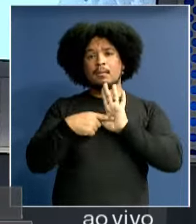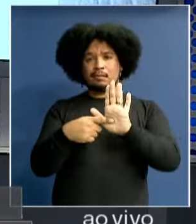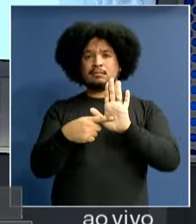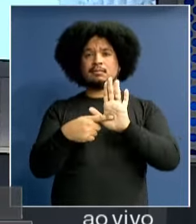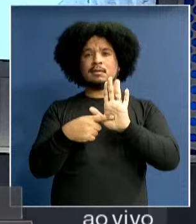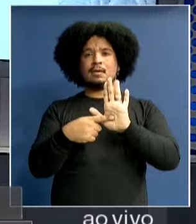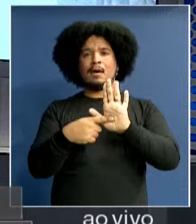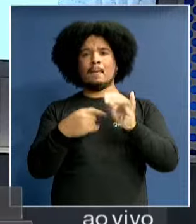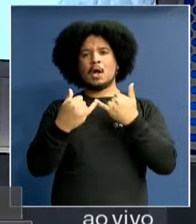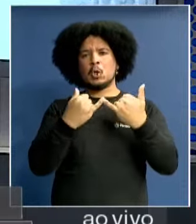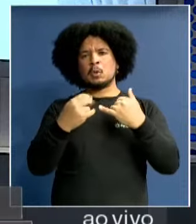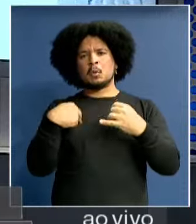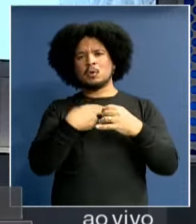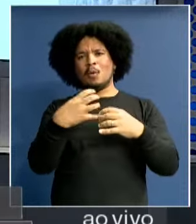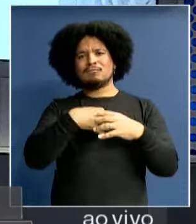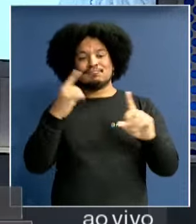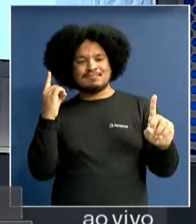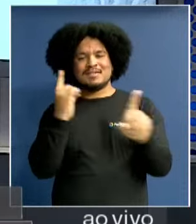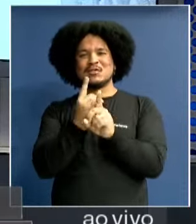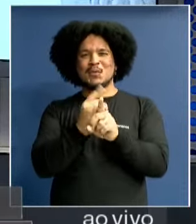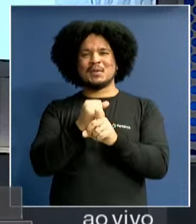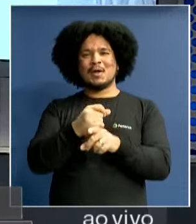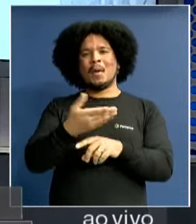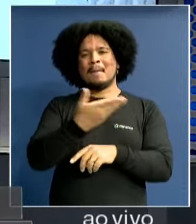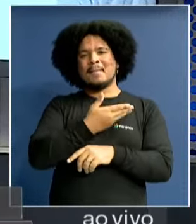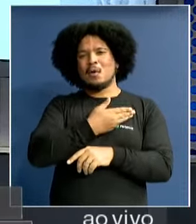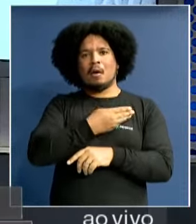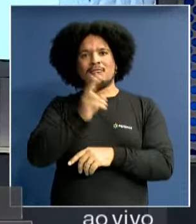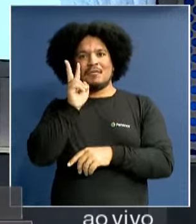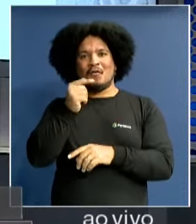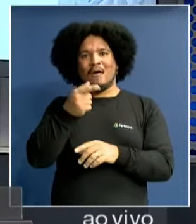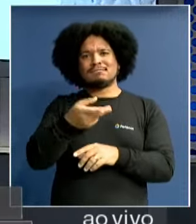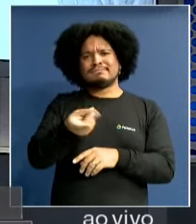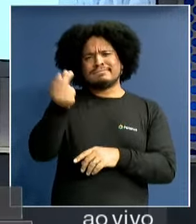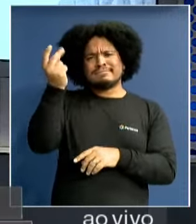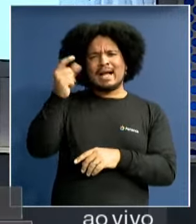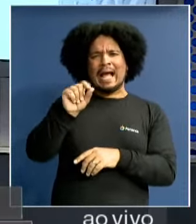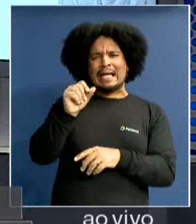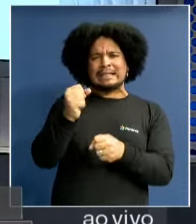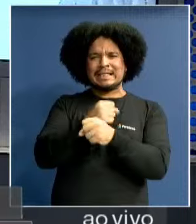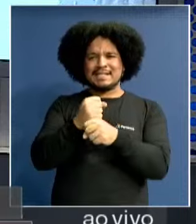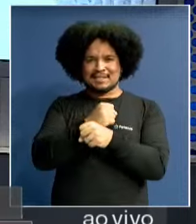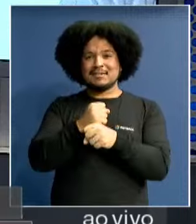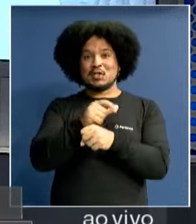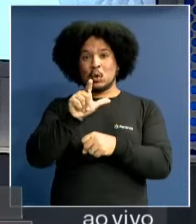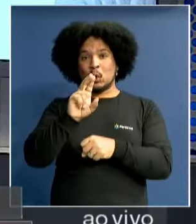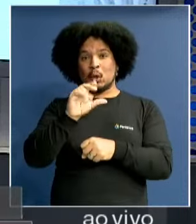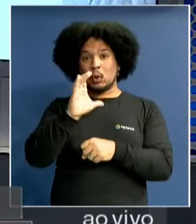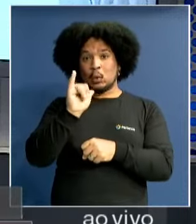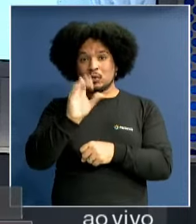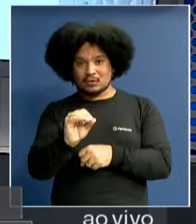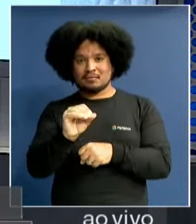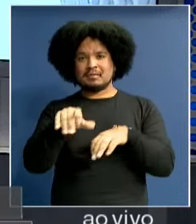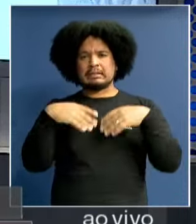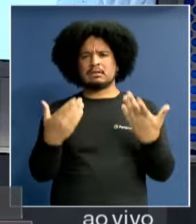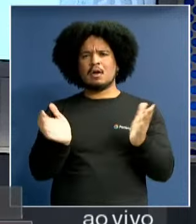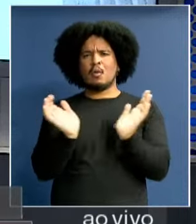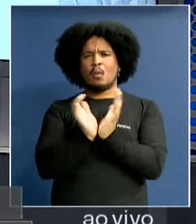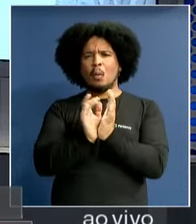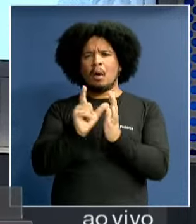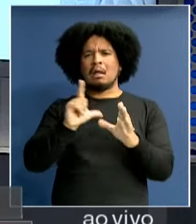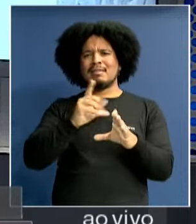de reencontrar um amigo que eu não vejo há pelo menos 10 anos, o Lúcio Sturme. Então, assim, os colegas que estão aí dentro da